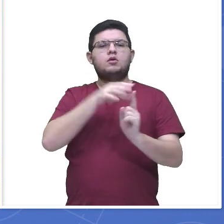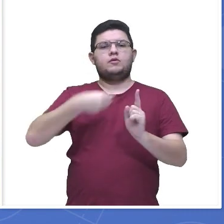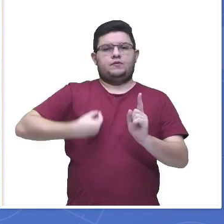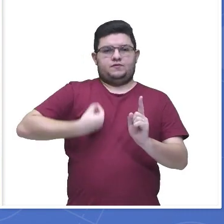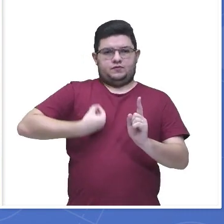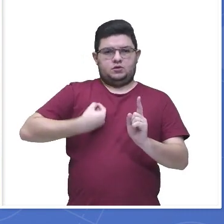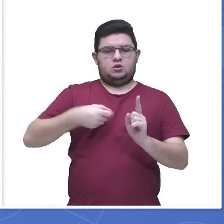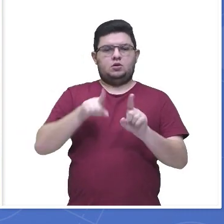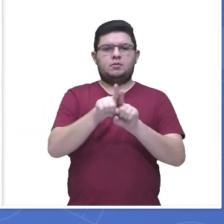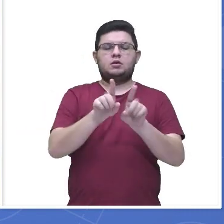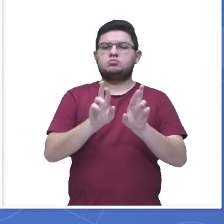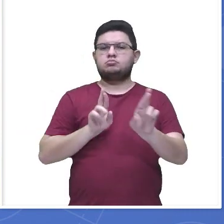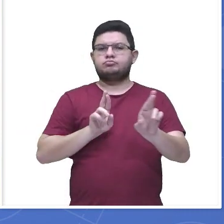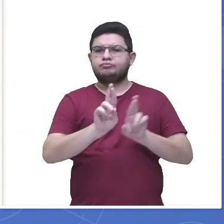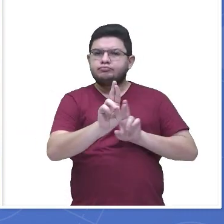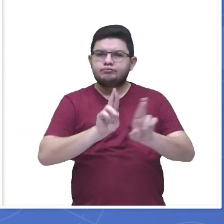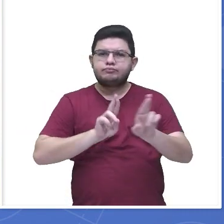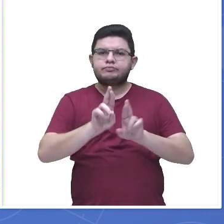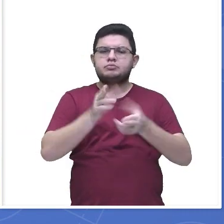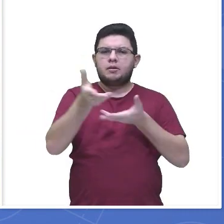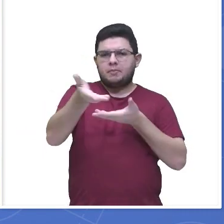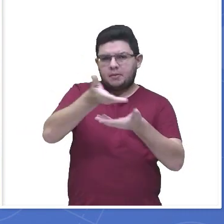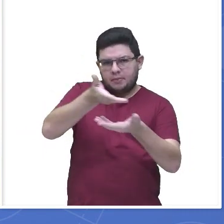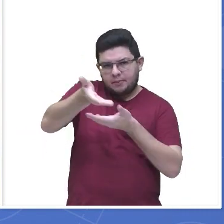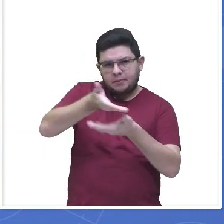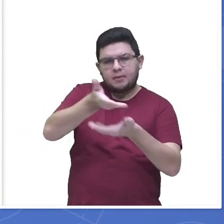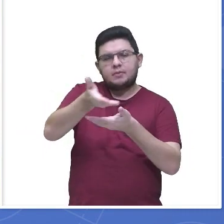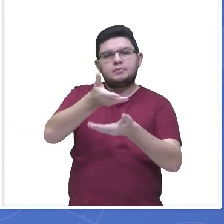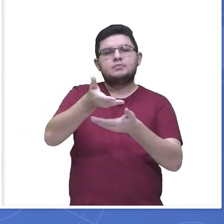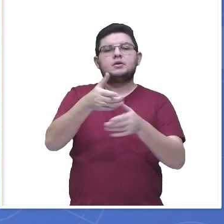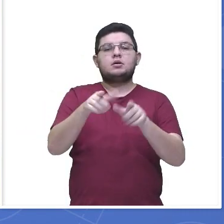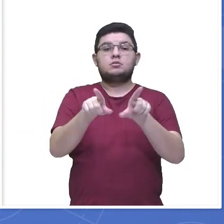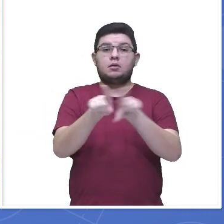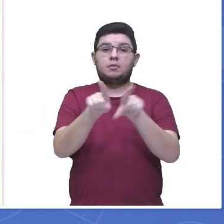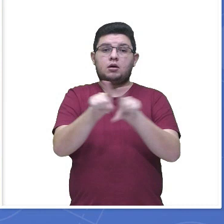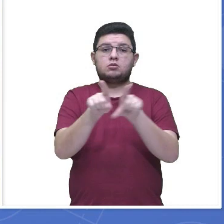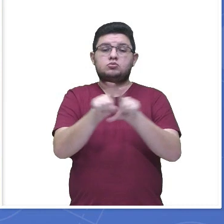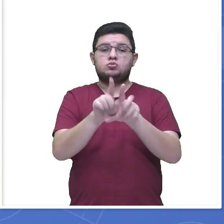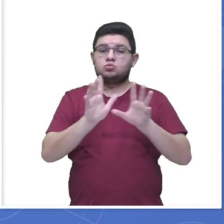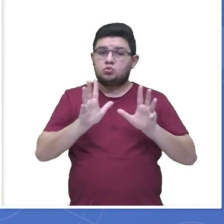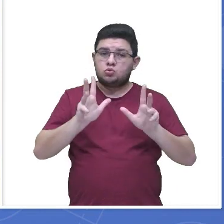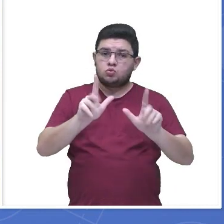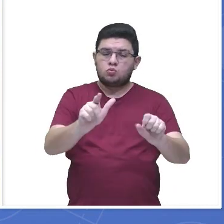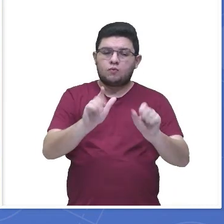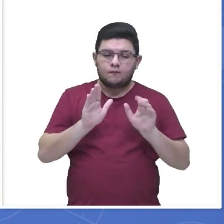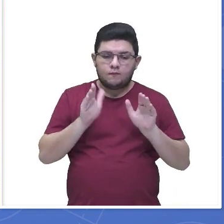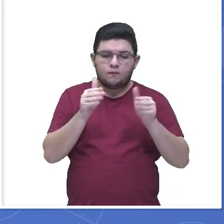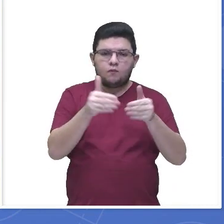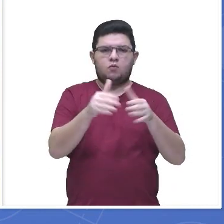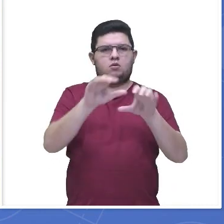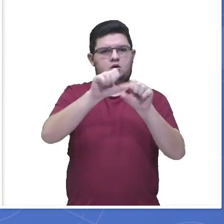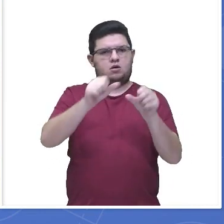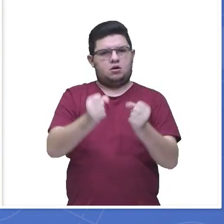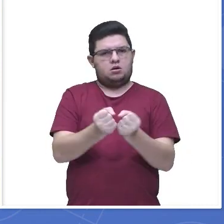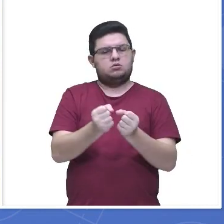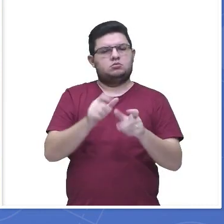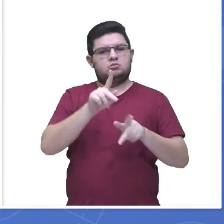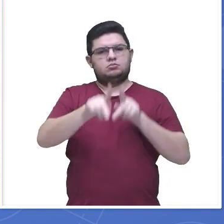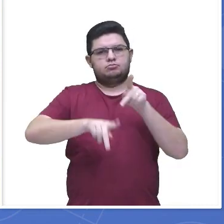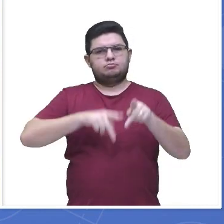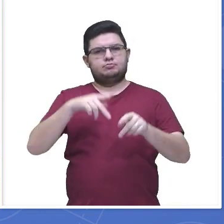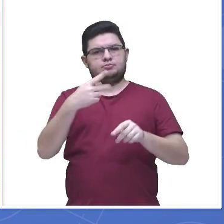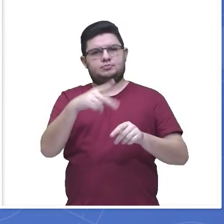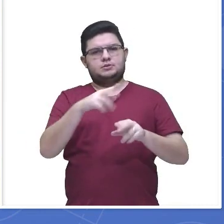hierárquicas, direcionando todas as formas de representação artística daquele povo. Ok? Um pouquinho mais